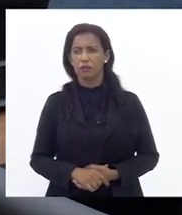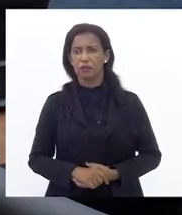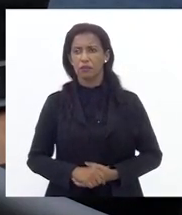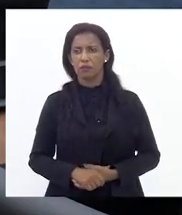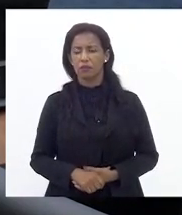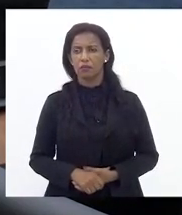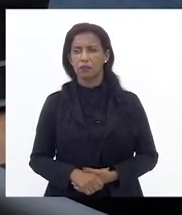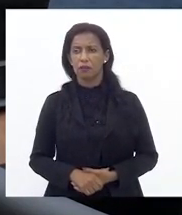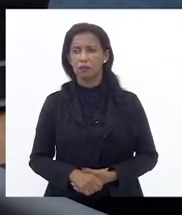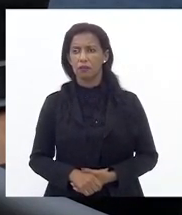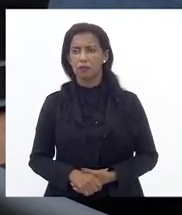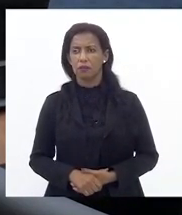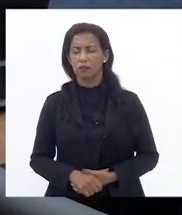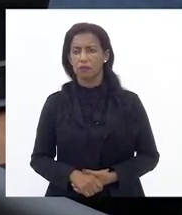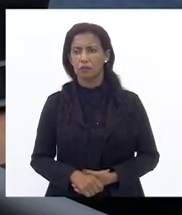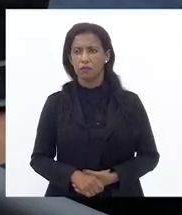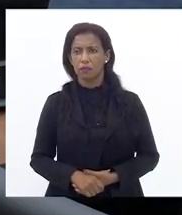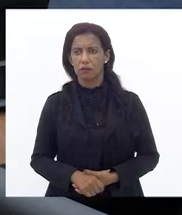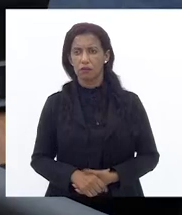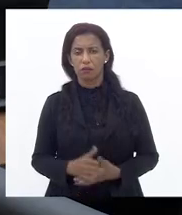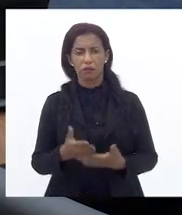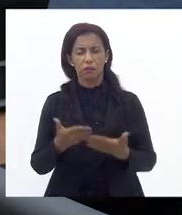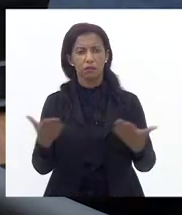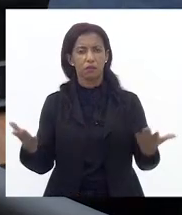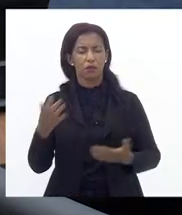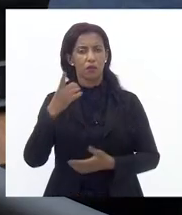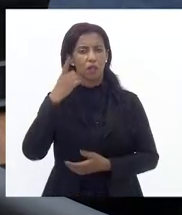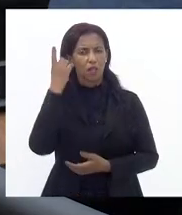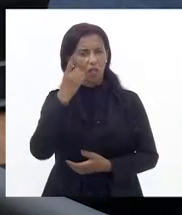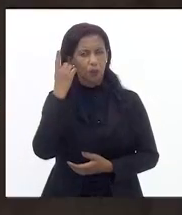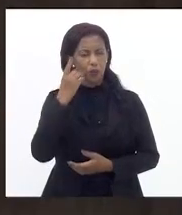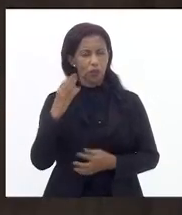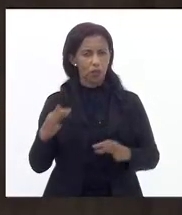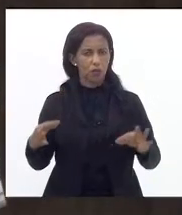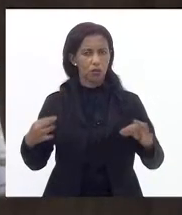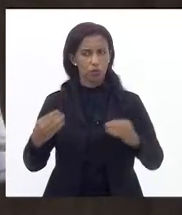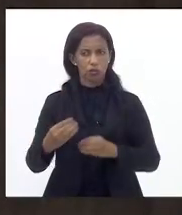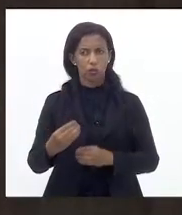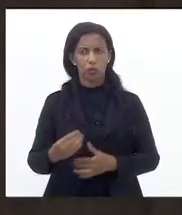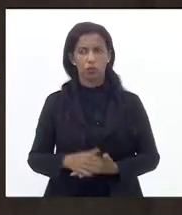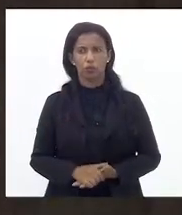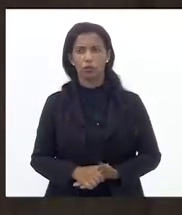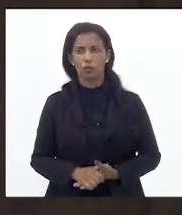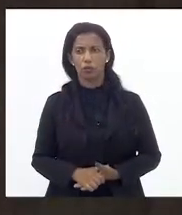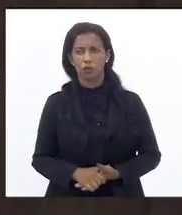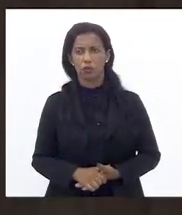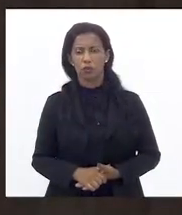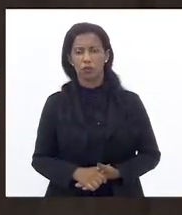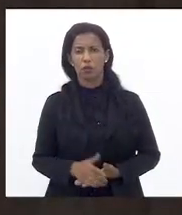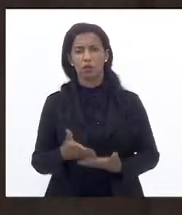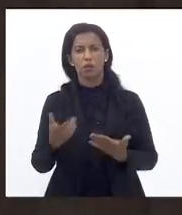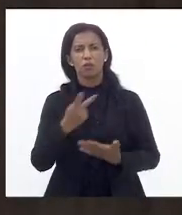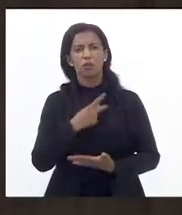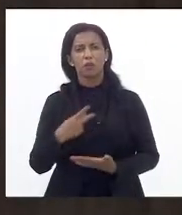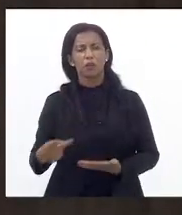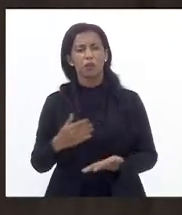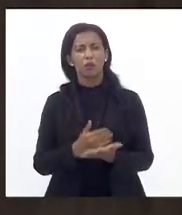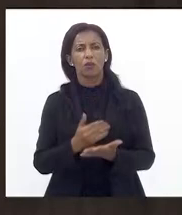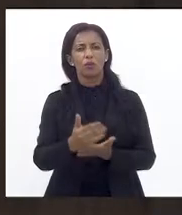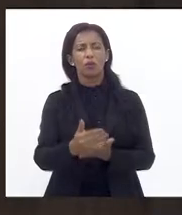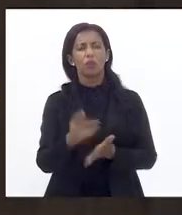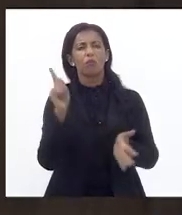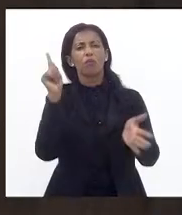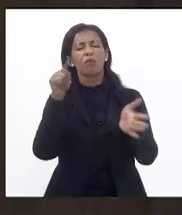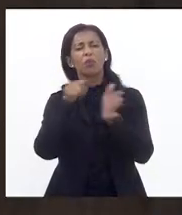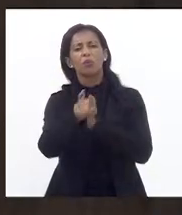e os componentes da mesa as senhoras deputadas e deputados e aos presentes se o presente o início